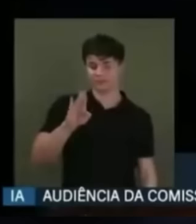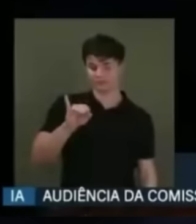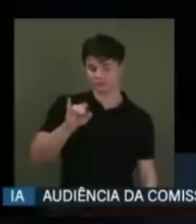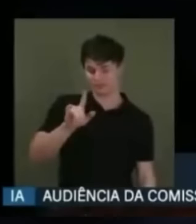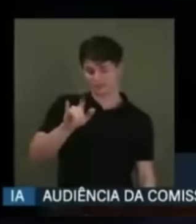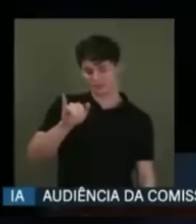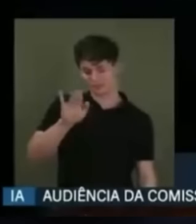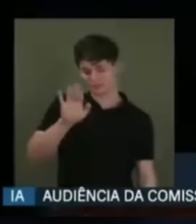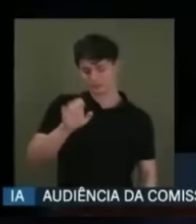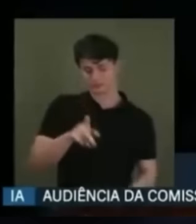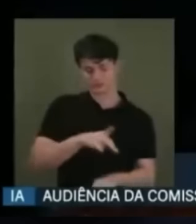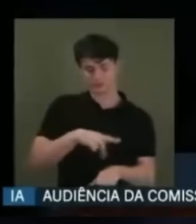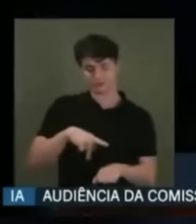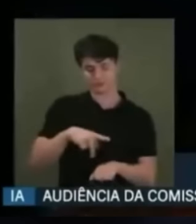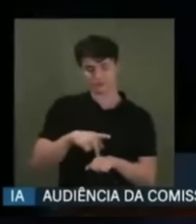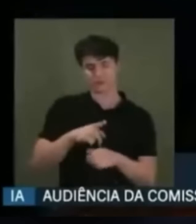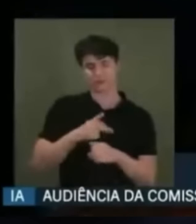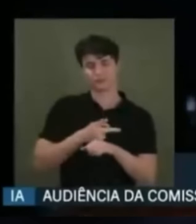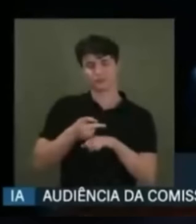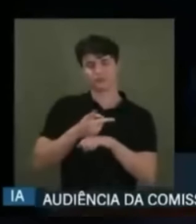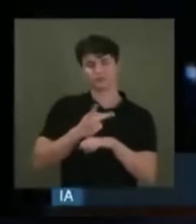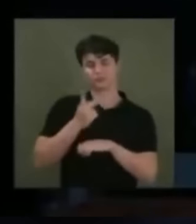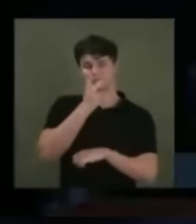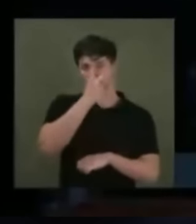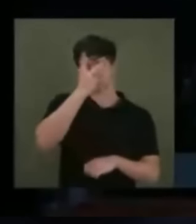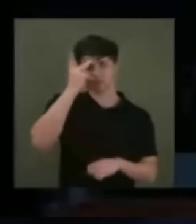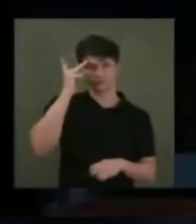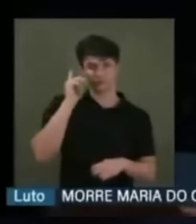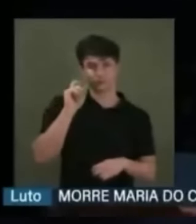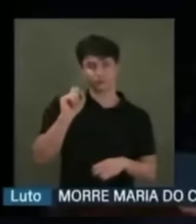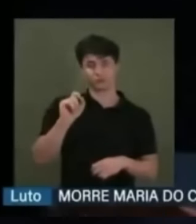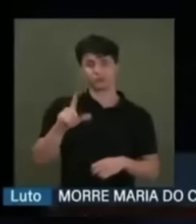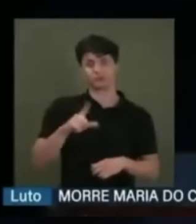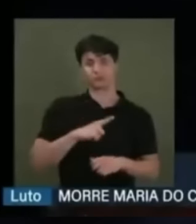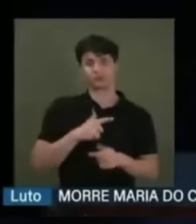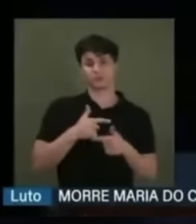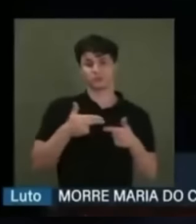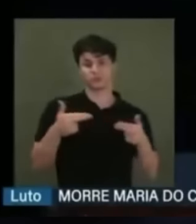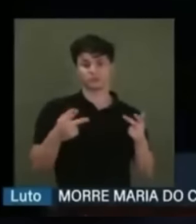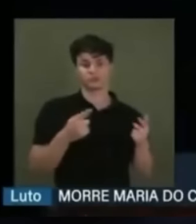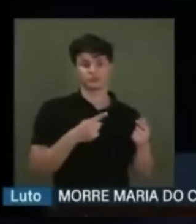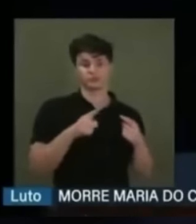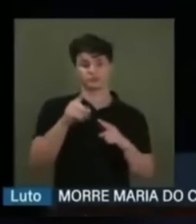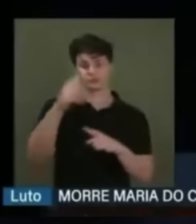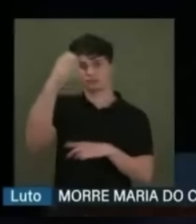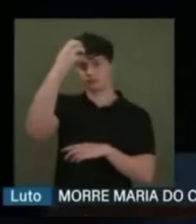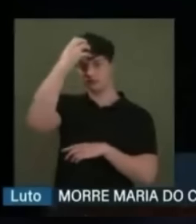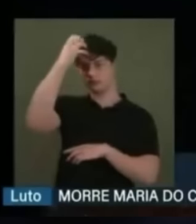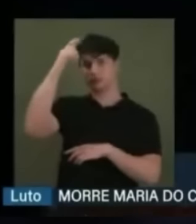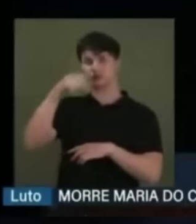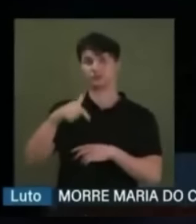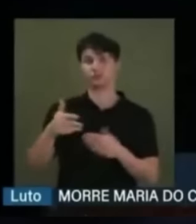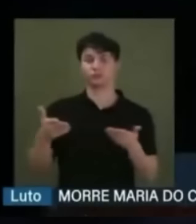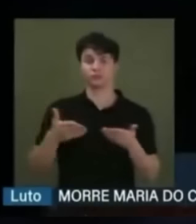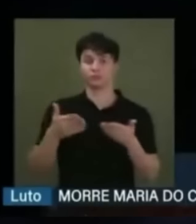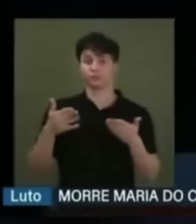que abusam do poder. Um Senado que foi criado para coroar e destituir reis, hoje coroa um